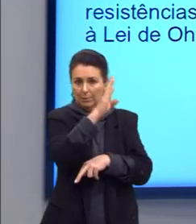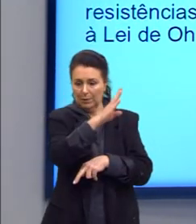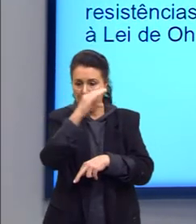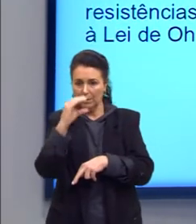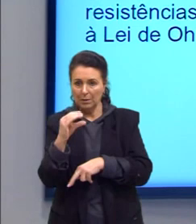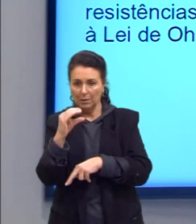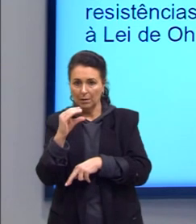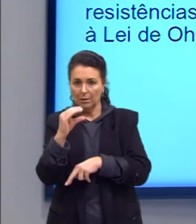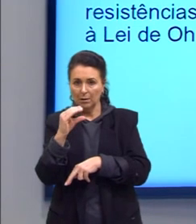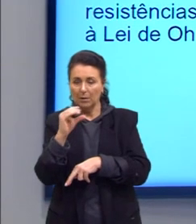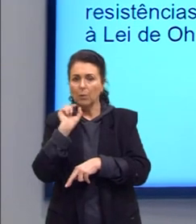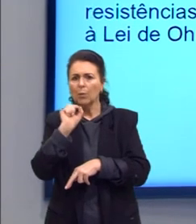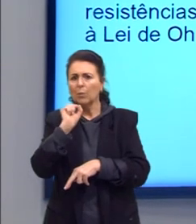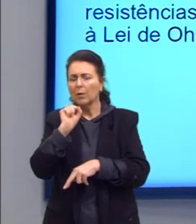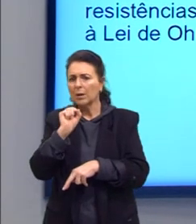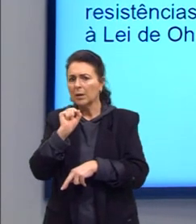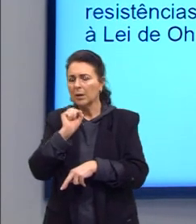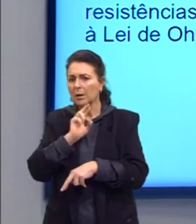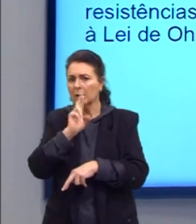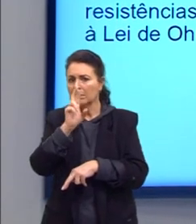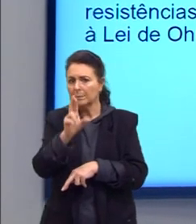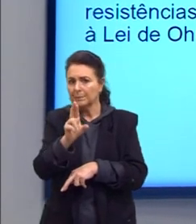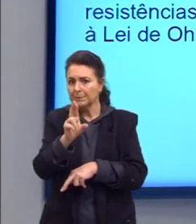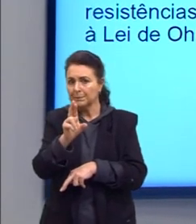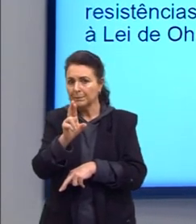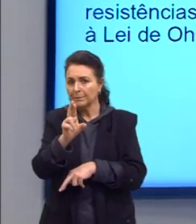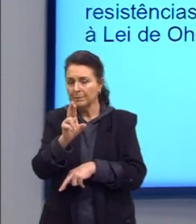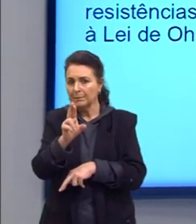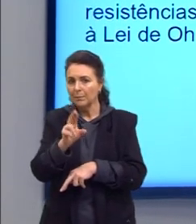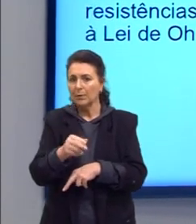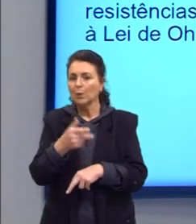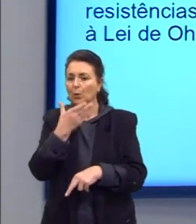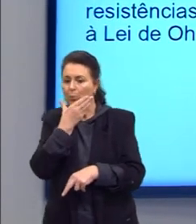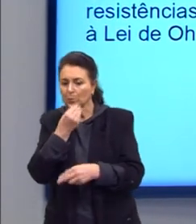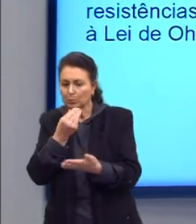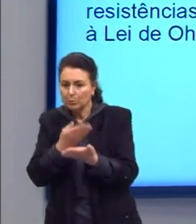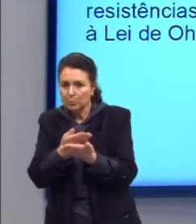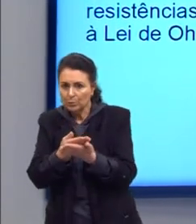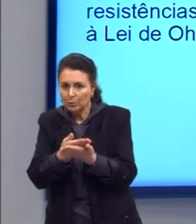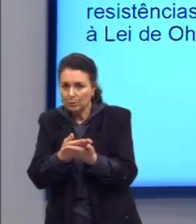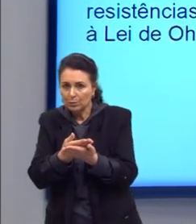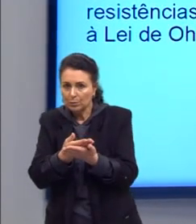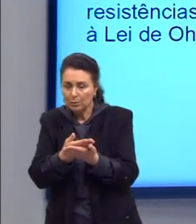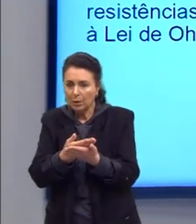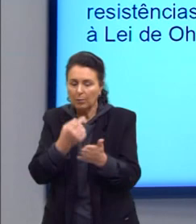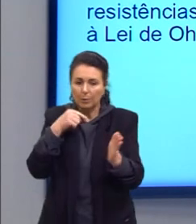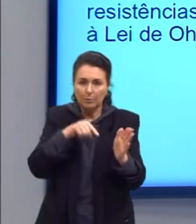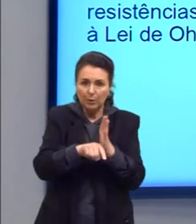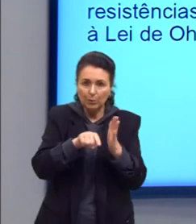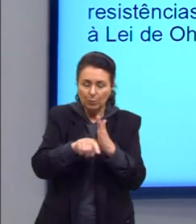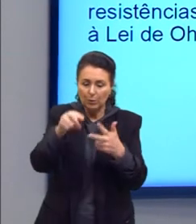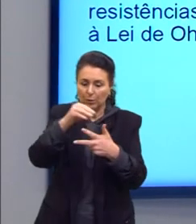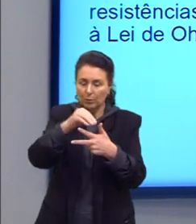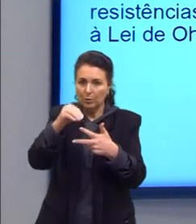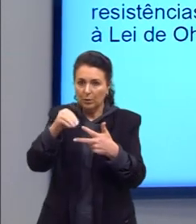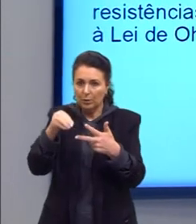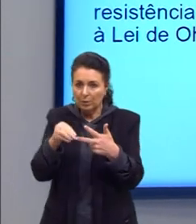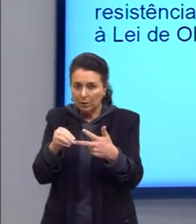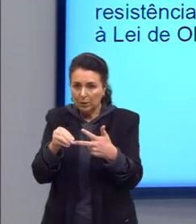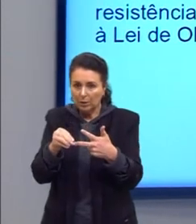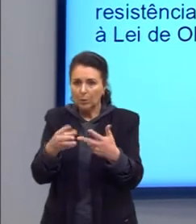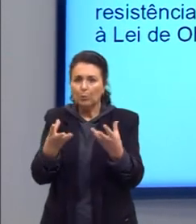Qual resultado O estudante obteve eu vejo que essa é uma questão é que apesar de